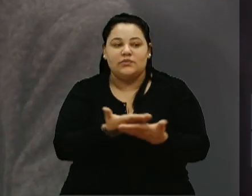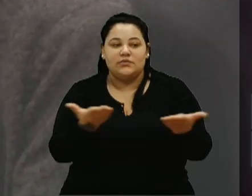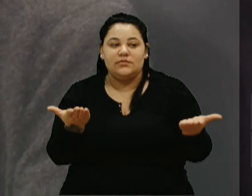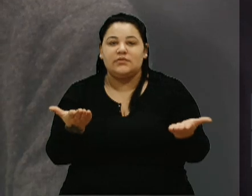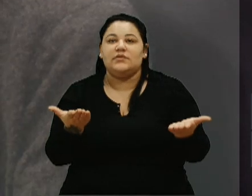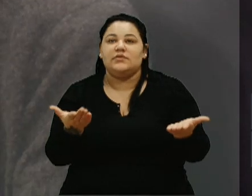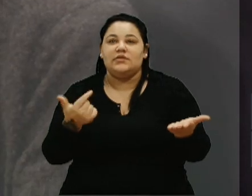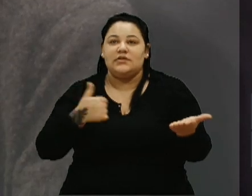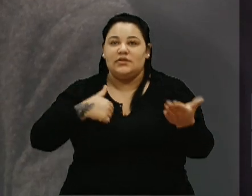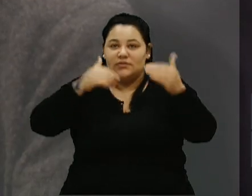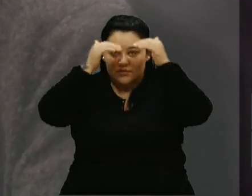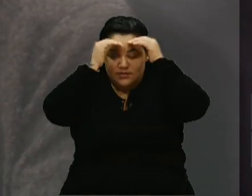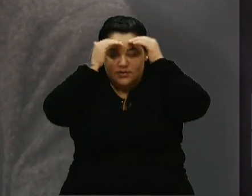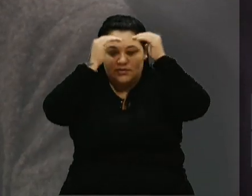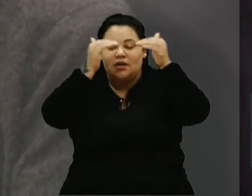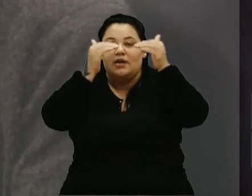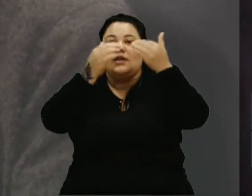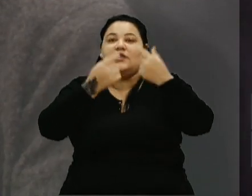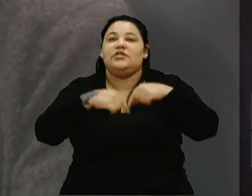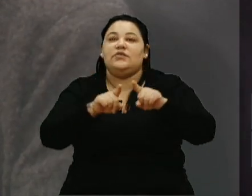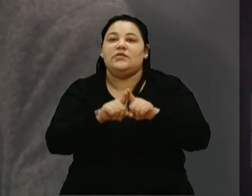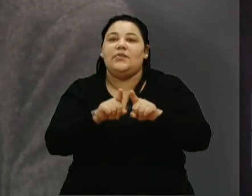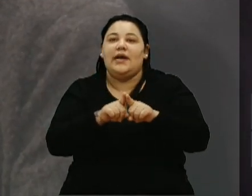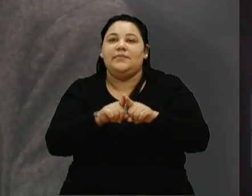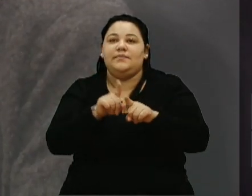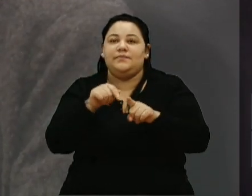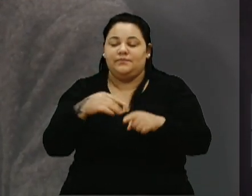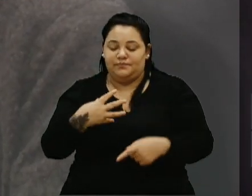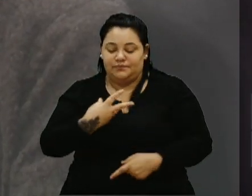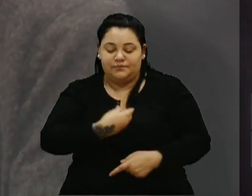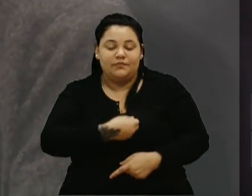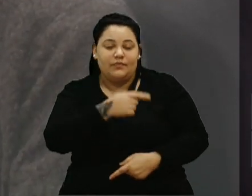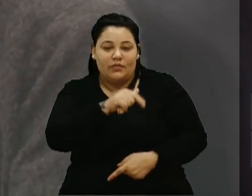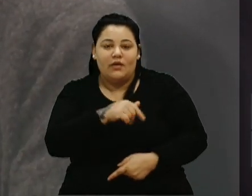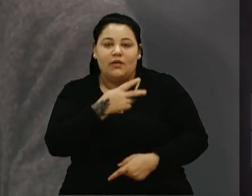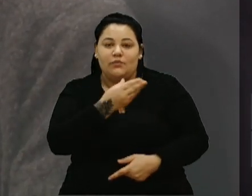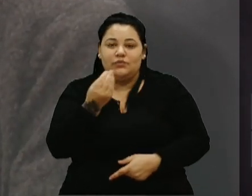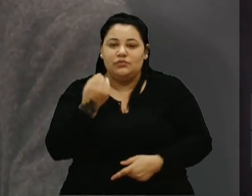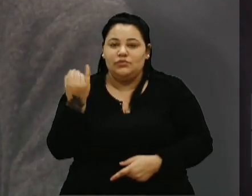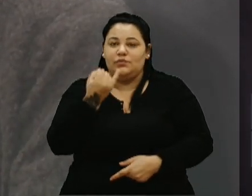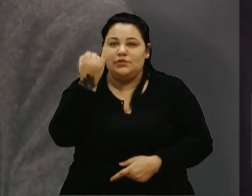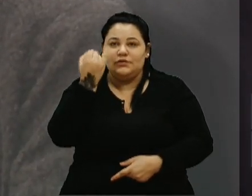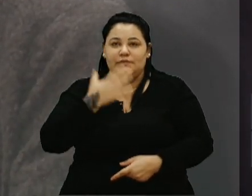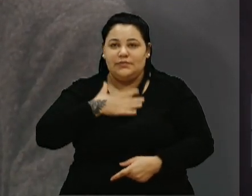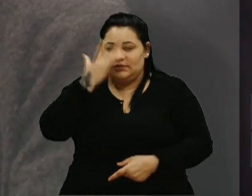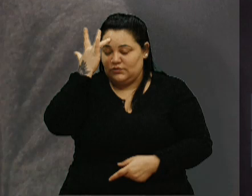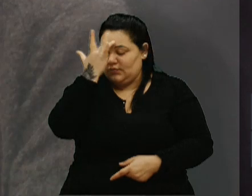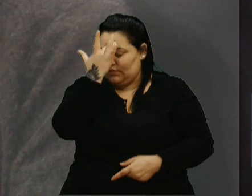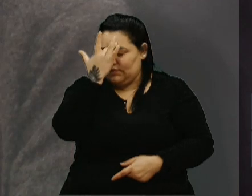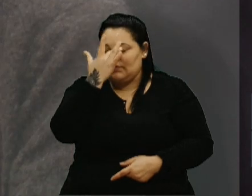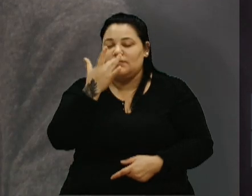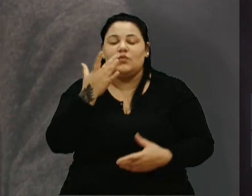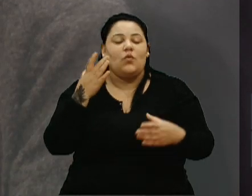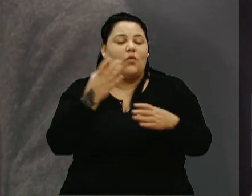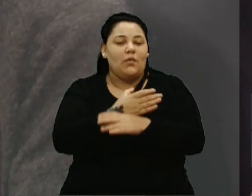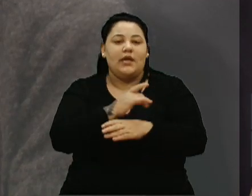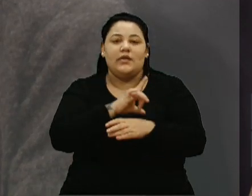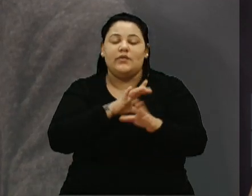sou respeitada, que é o ambulatório trans. Isso é muito importante, foi muito importante para a minha saúde mental, em ter